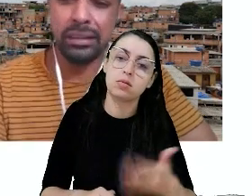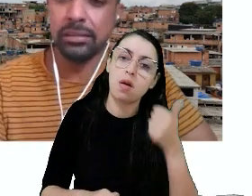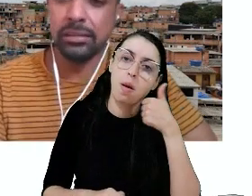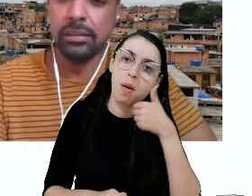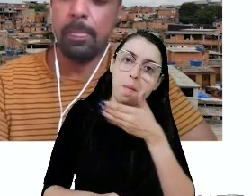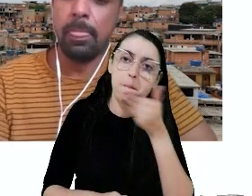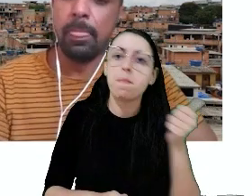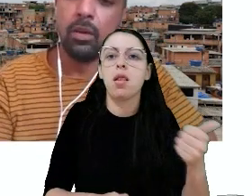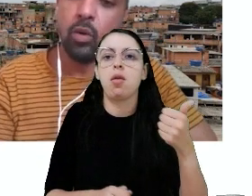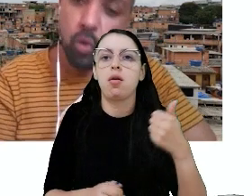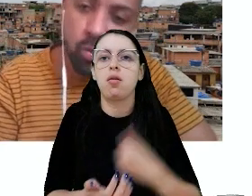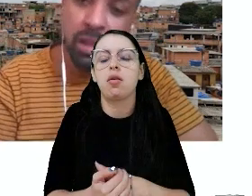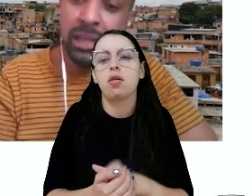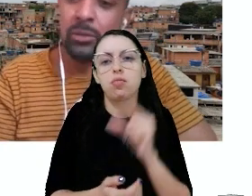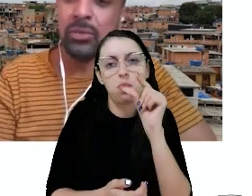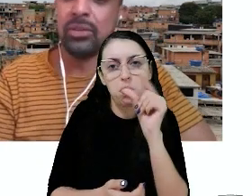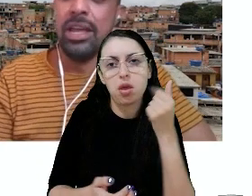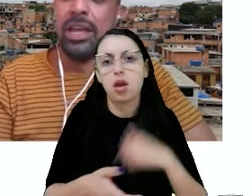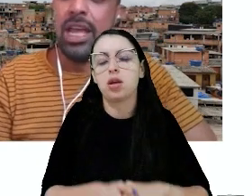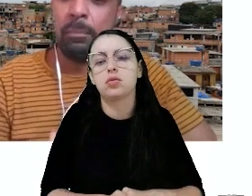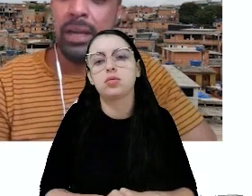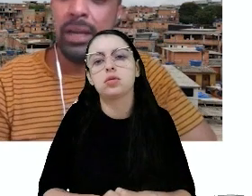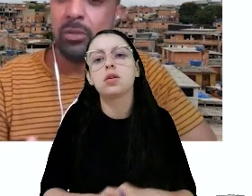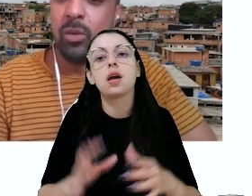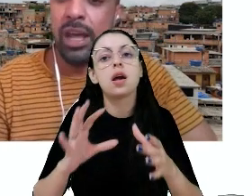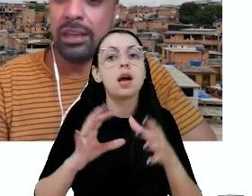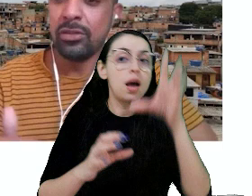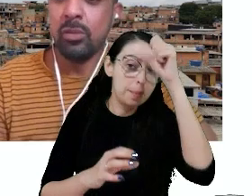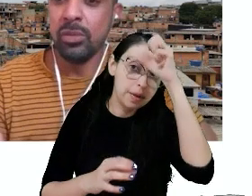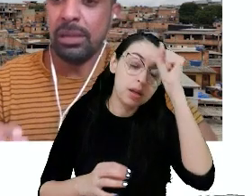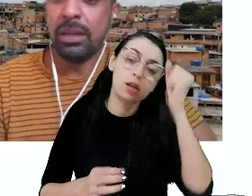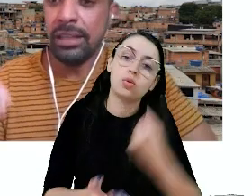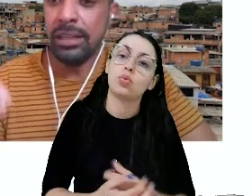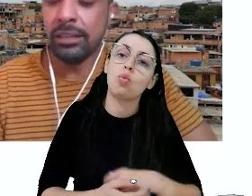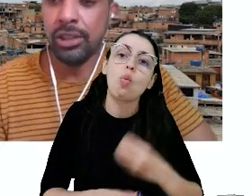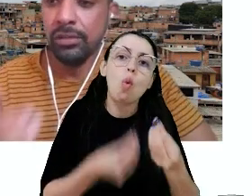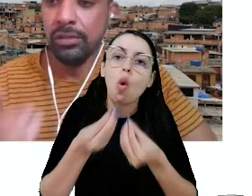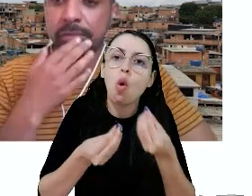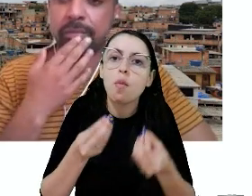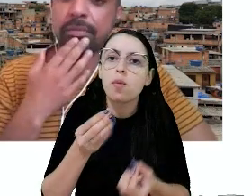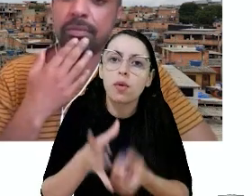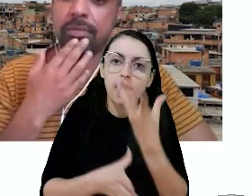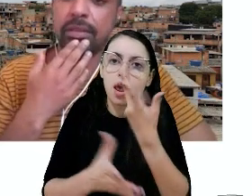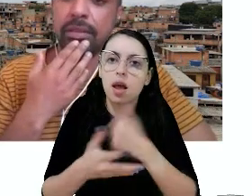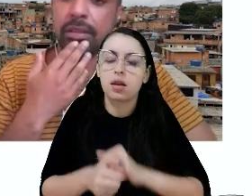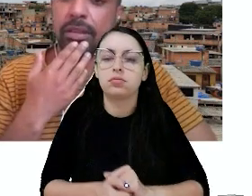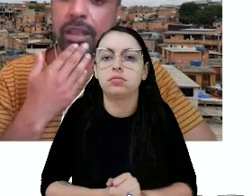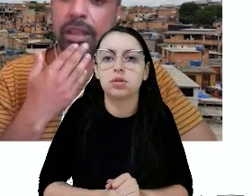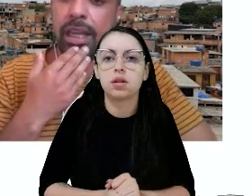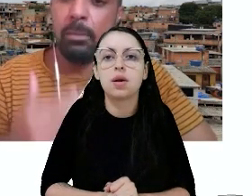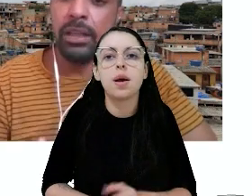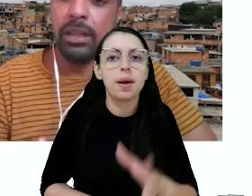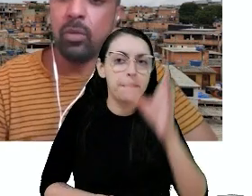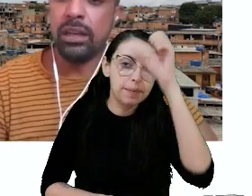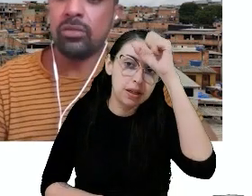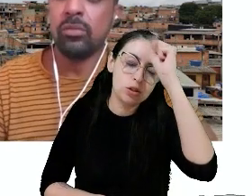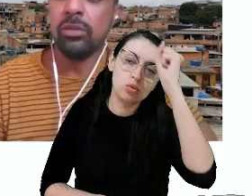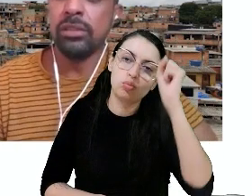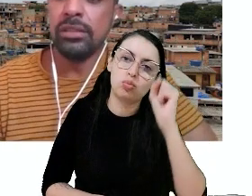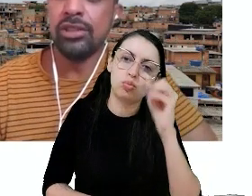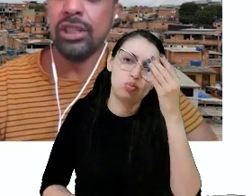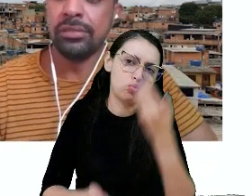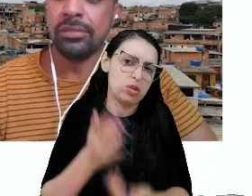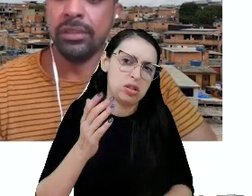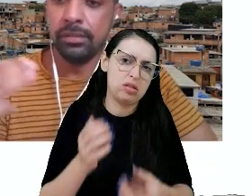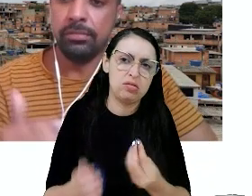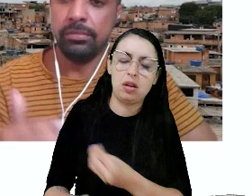muito mais com menos. Eu aprendo com elas como ser mais criativo. Eu aprendo com elas